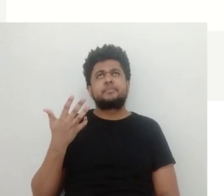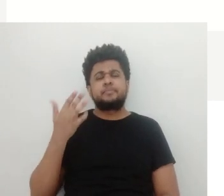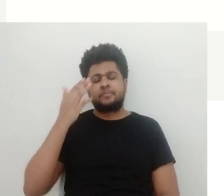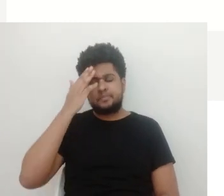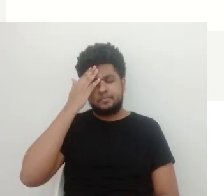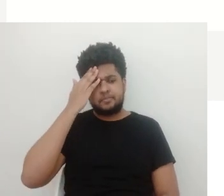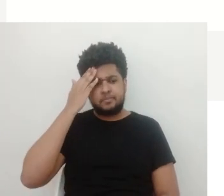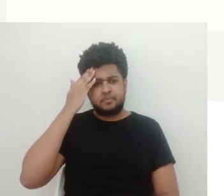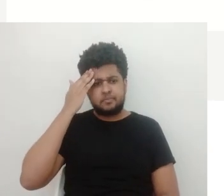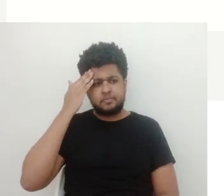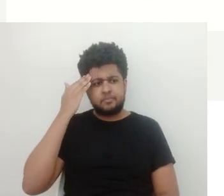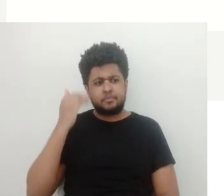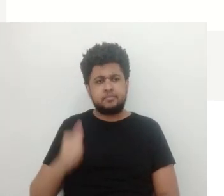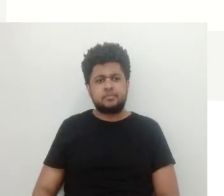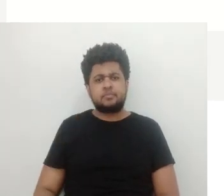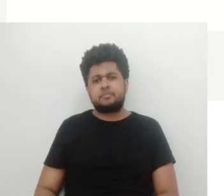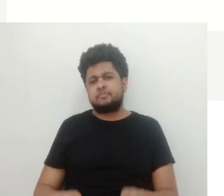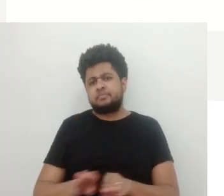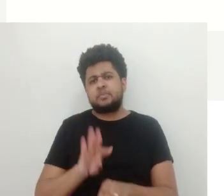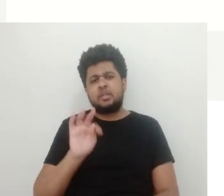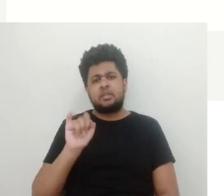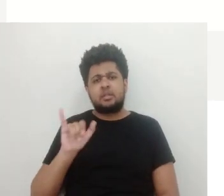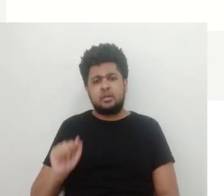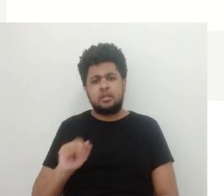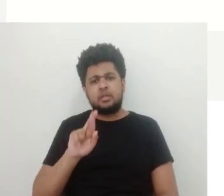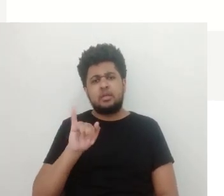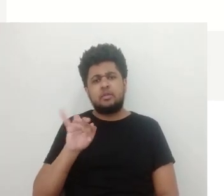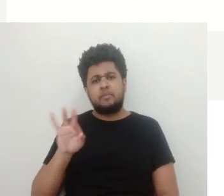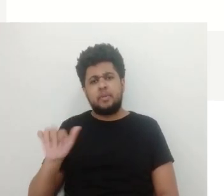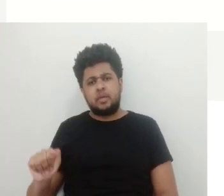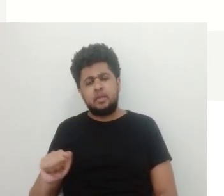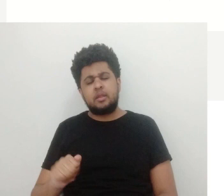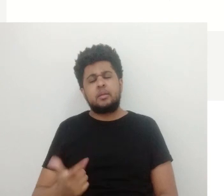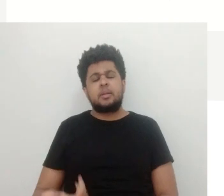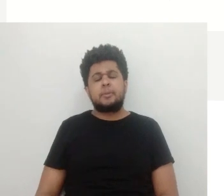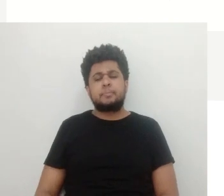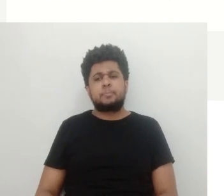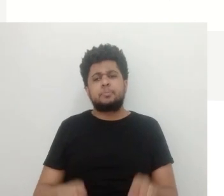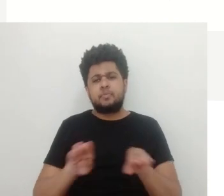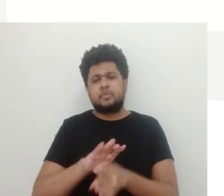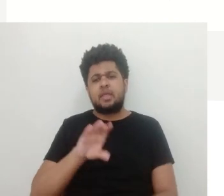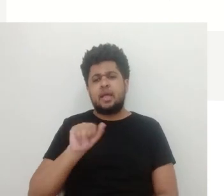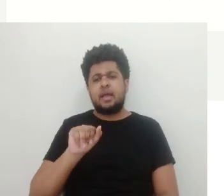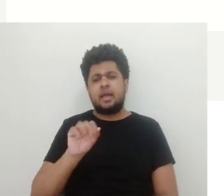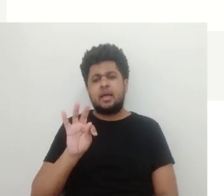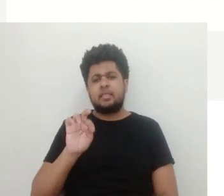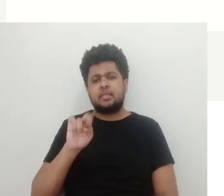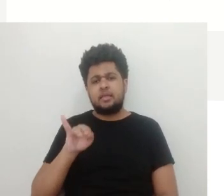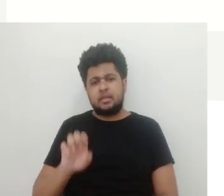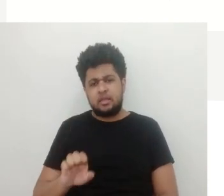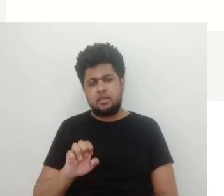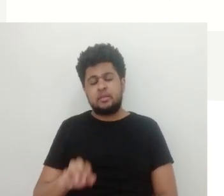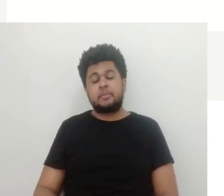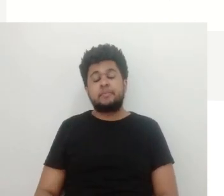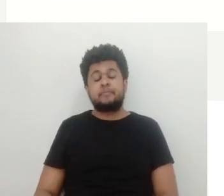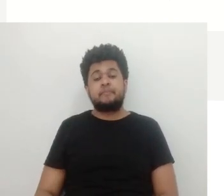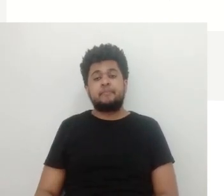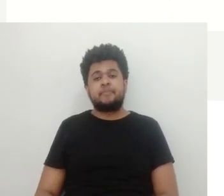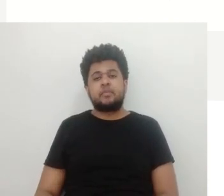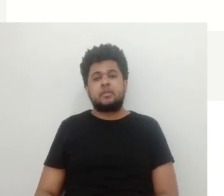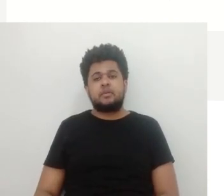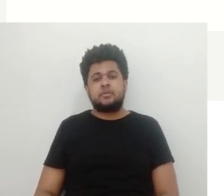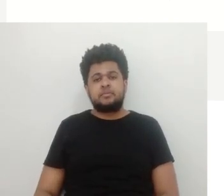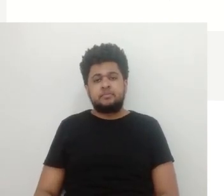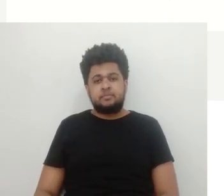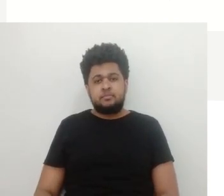recente dessa galeria tinha mais nomes, alguns foram feitos, né, pela Maréia. Acho que podia ficar aqui